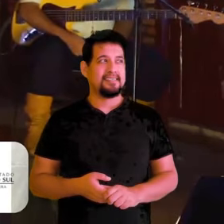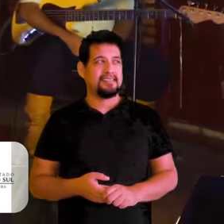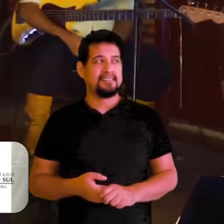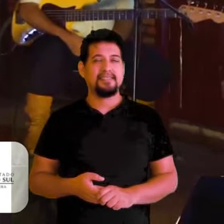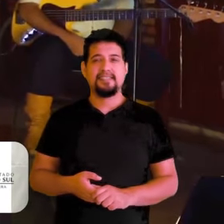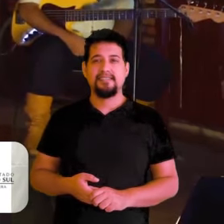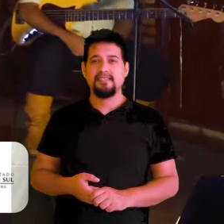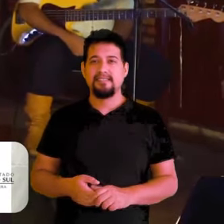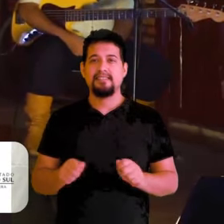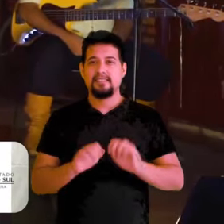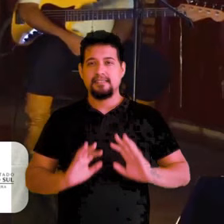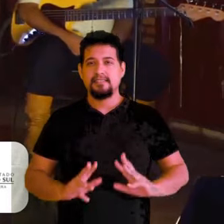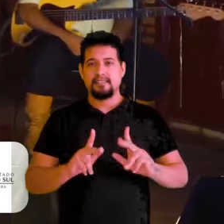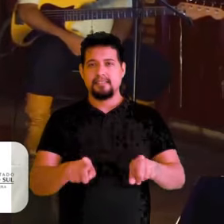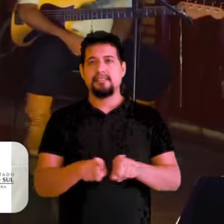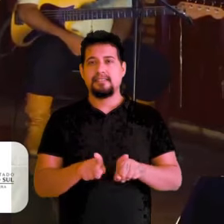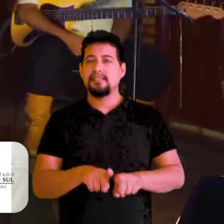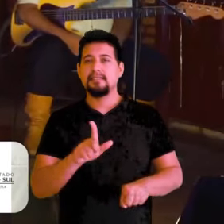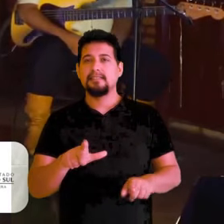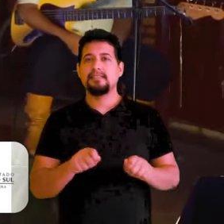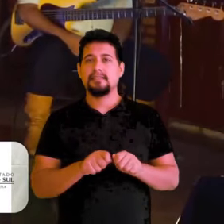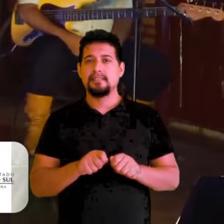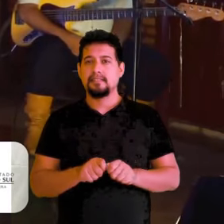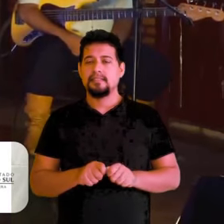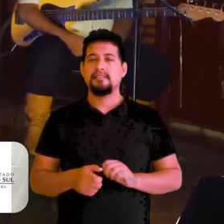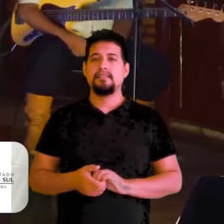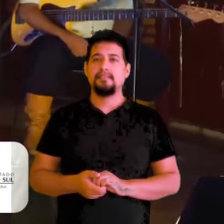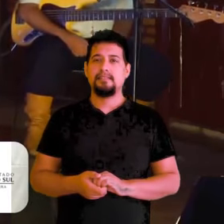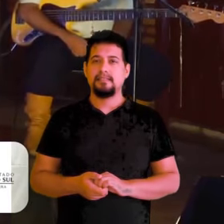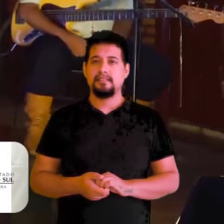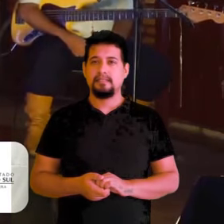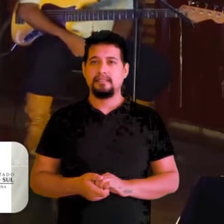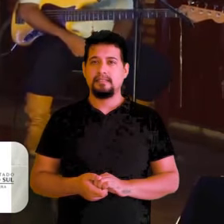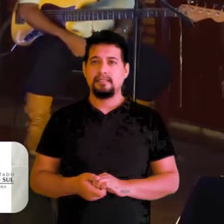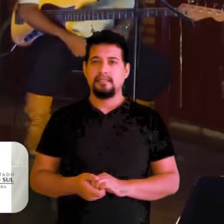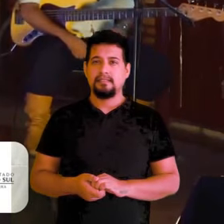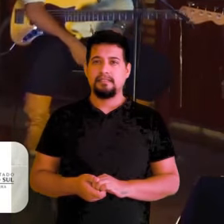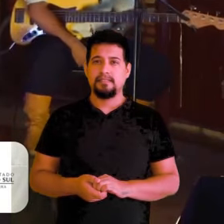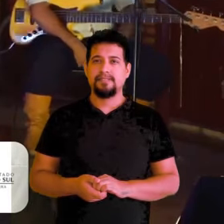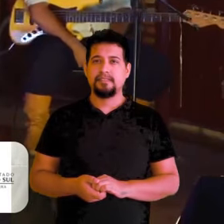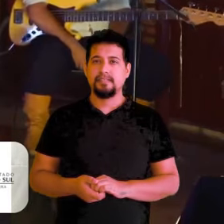epidemia seja uma lição para todos nós, mas que ela está judiando, tá, né?